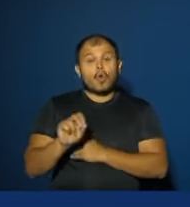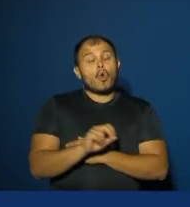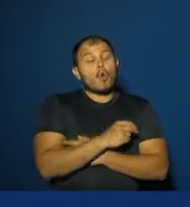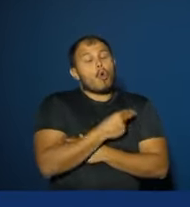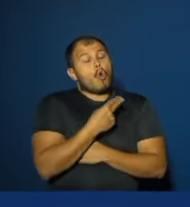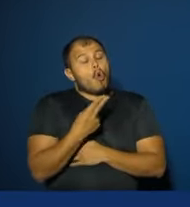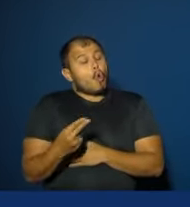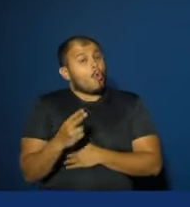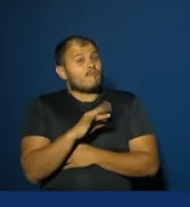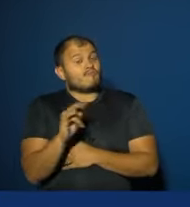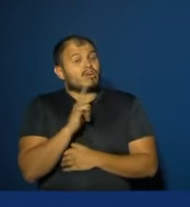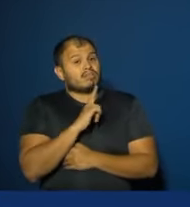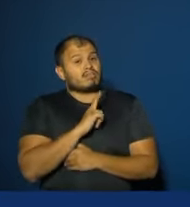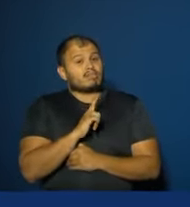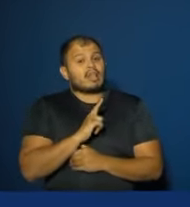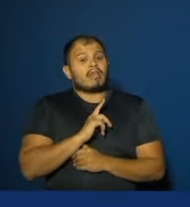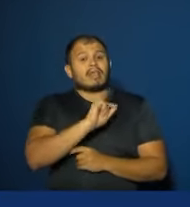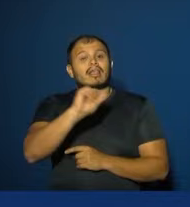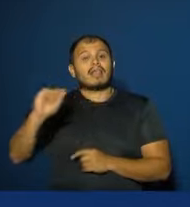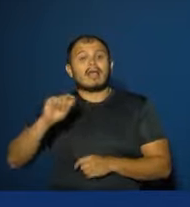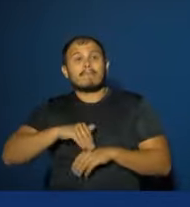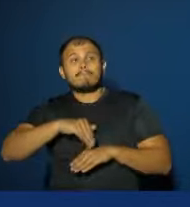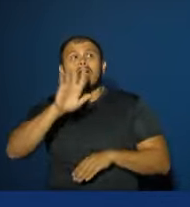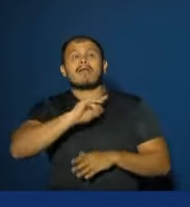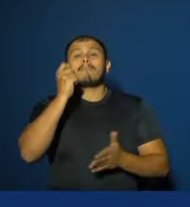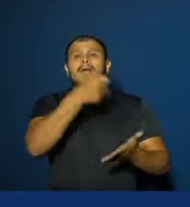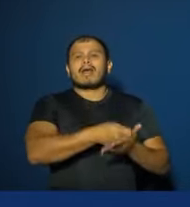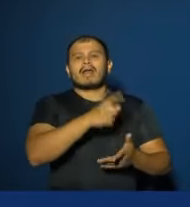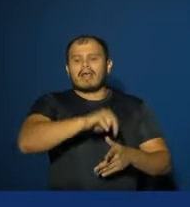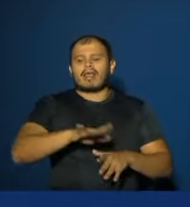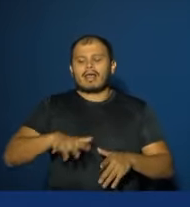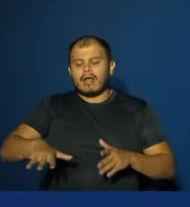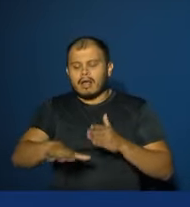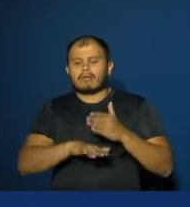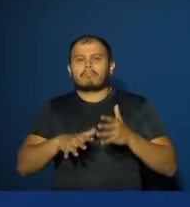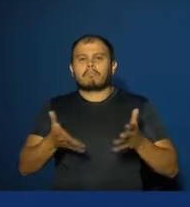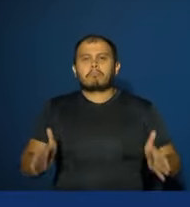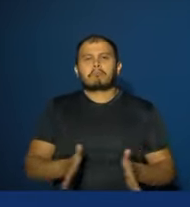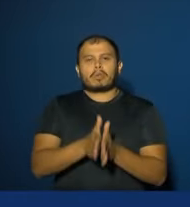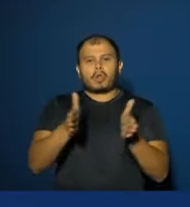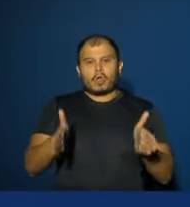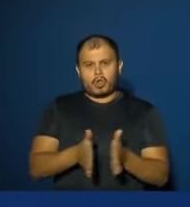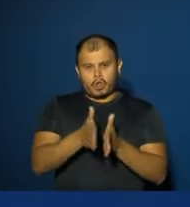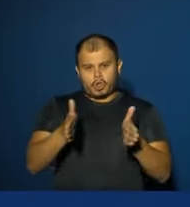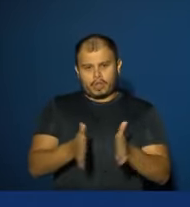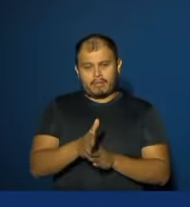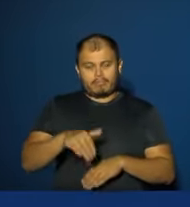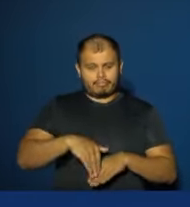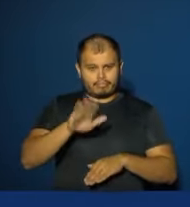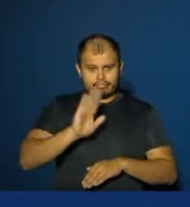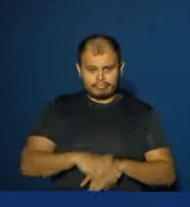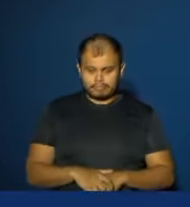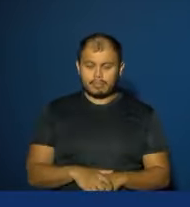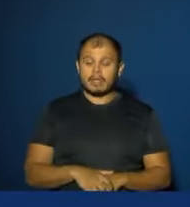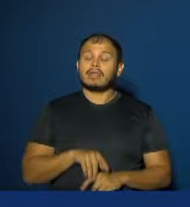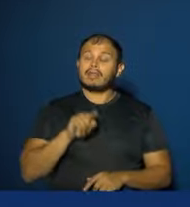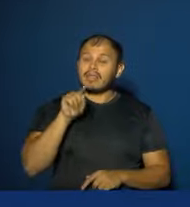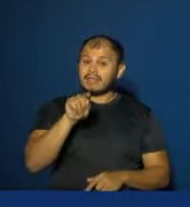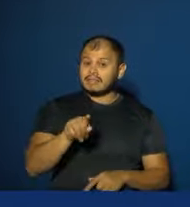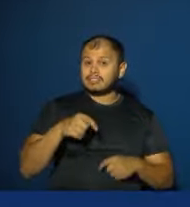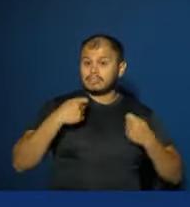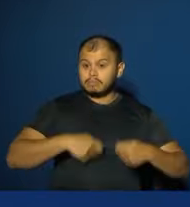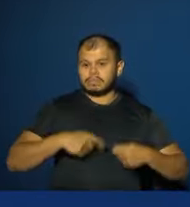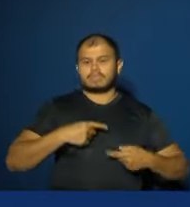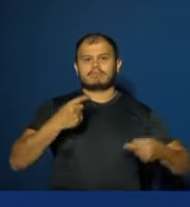vai estar transferindo custo para as camadas mais pobres da sociedade. E é dessa forma que a gente tem que